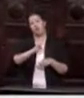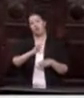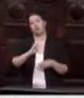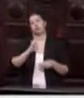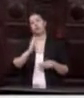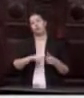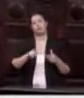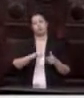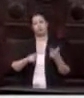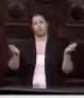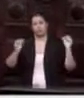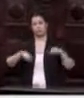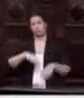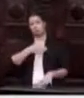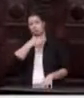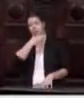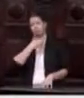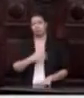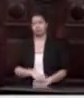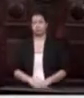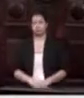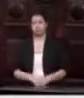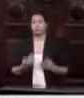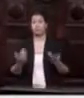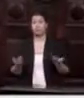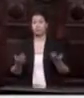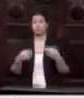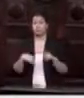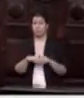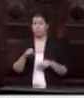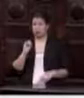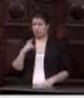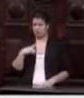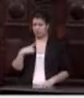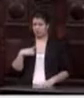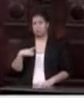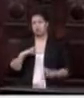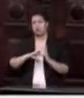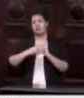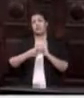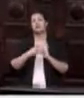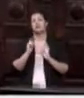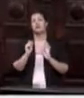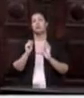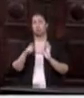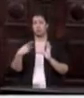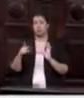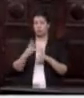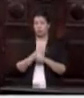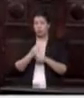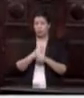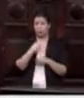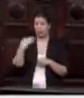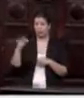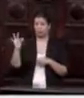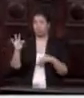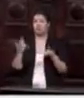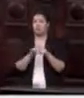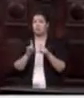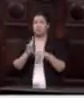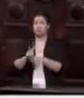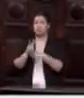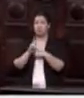Rio de Janeiro. E mesmo que fosse, significaria, para quem não quer fazer uma gestão temerária, para quem quer fazer uma